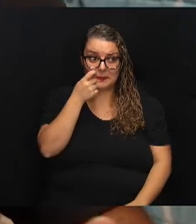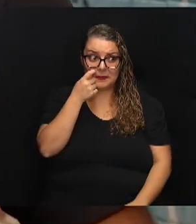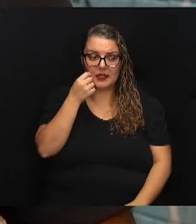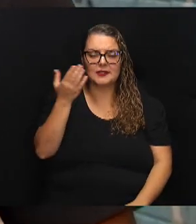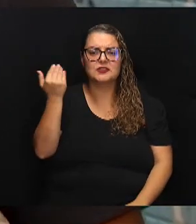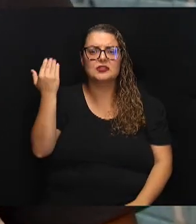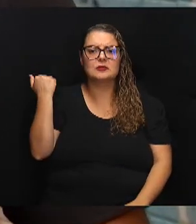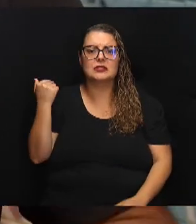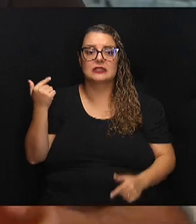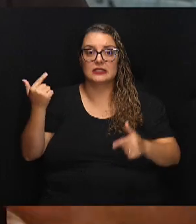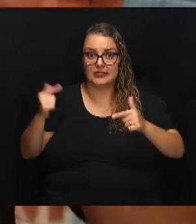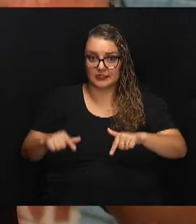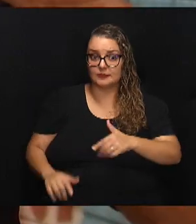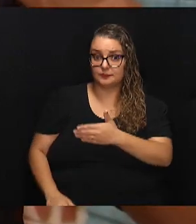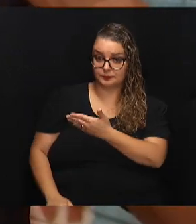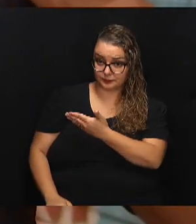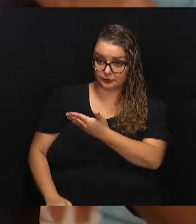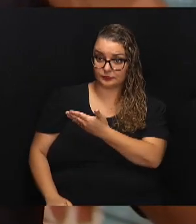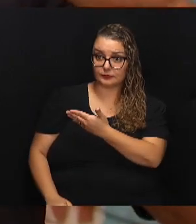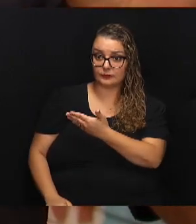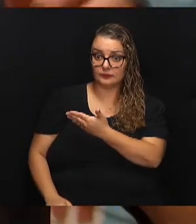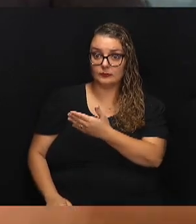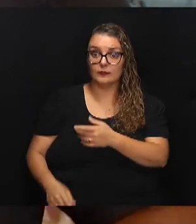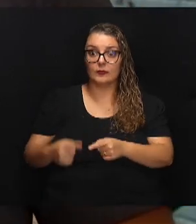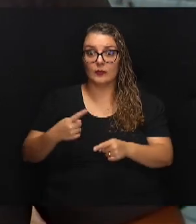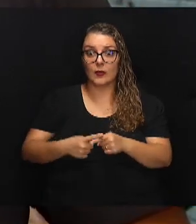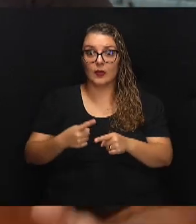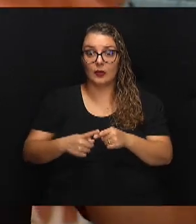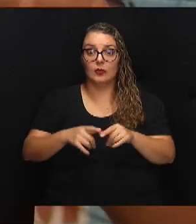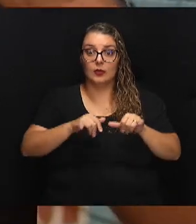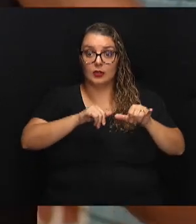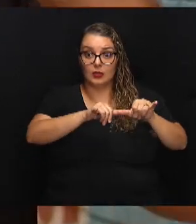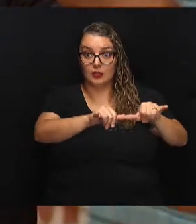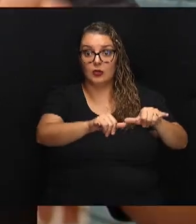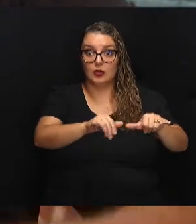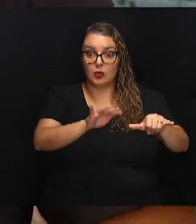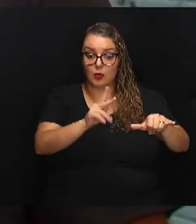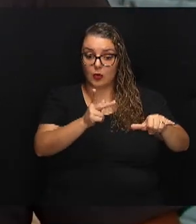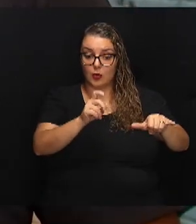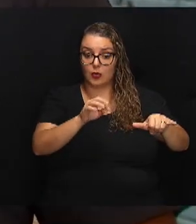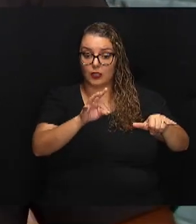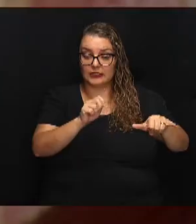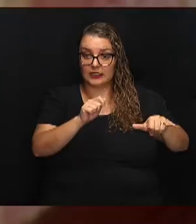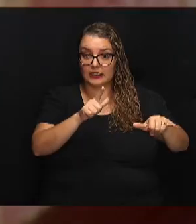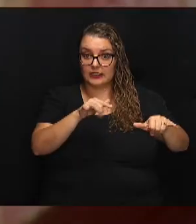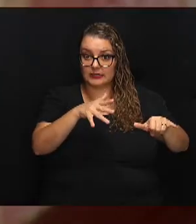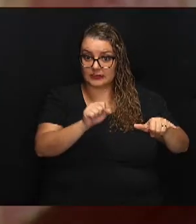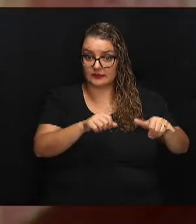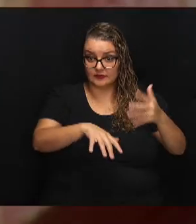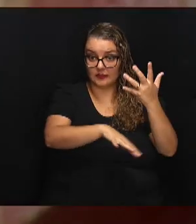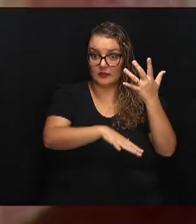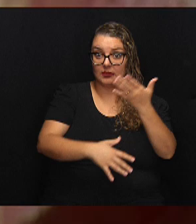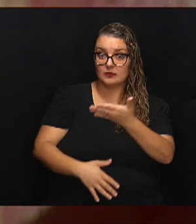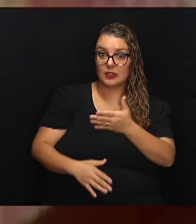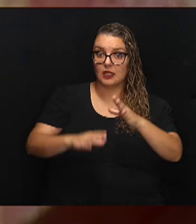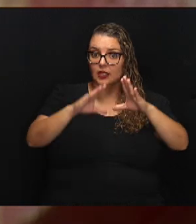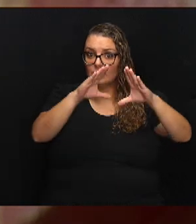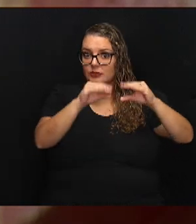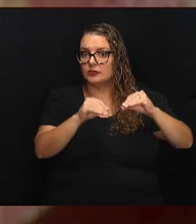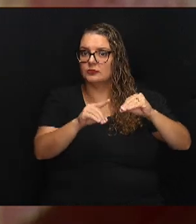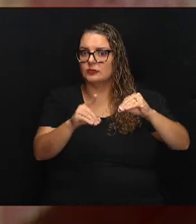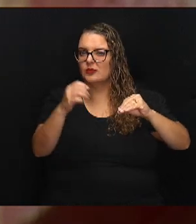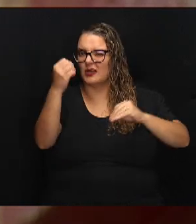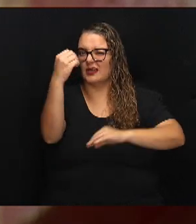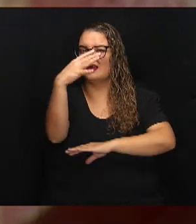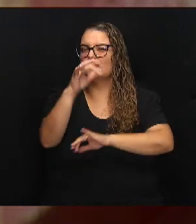Antigamente, nesse espaço aqui, por causa da instalação do mercado das hortaliças, que ficava logo aqui na praça, à noite não era muito bem